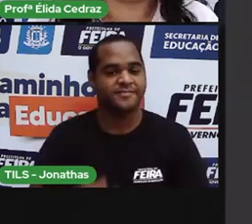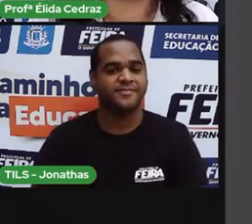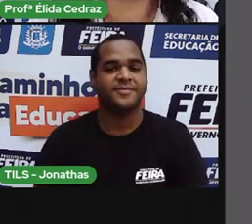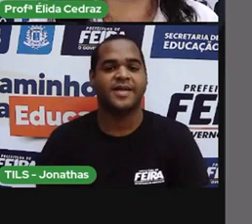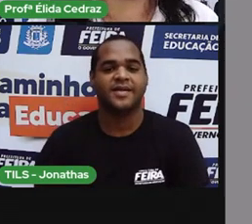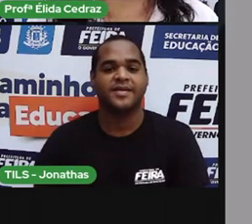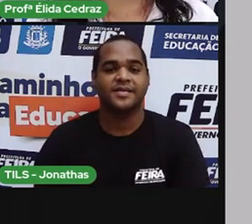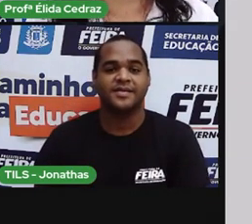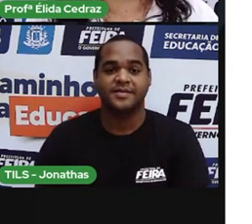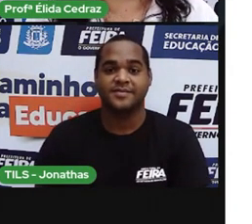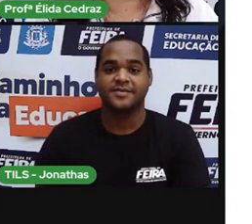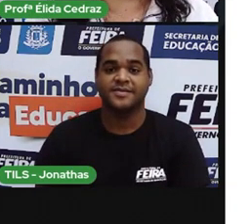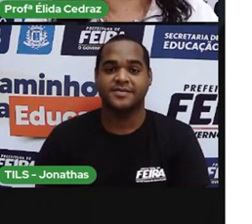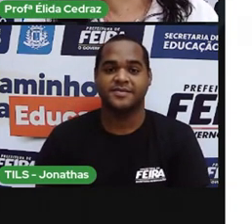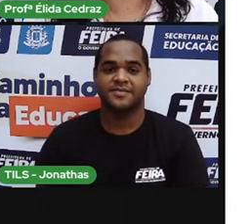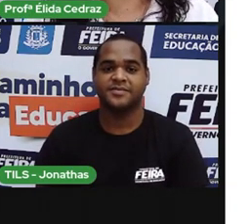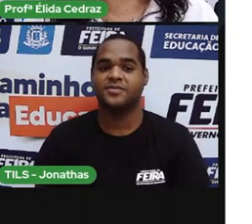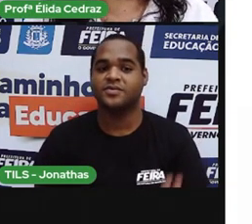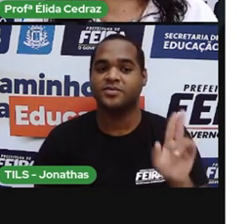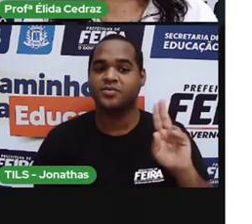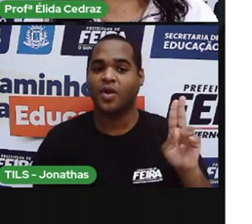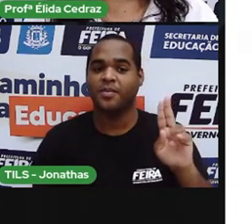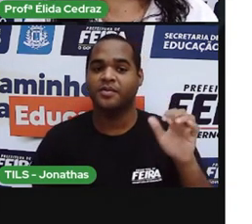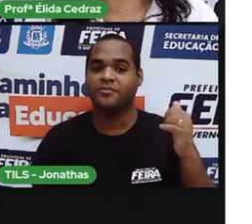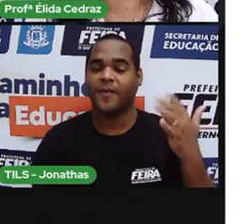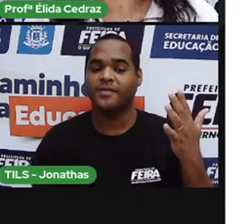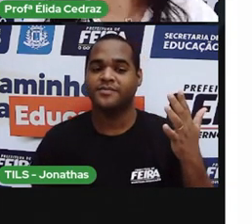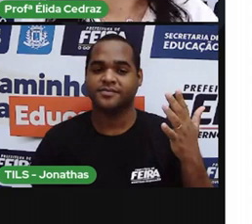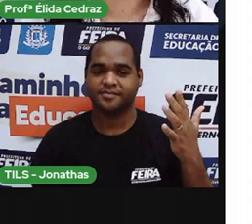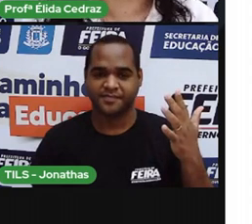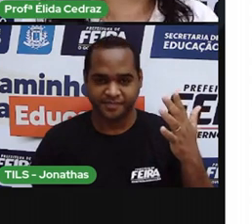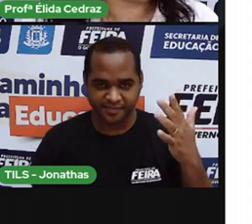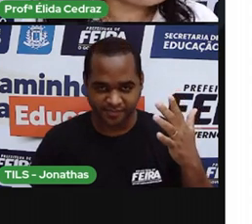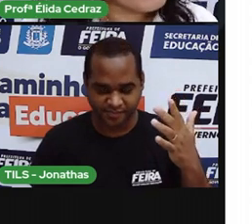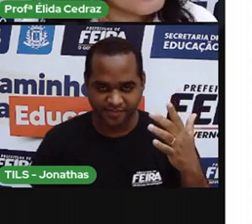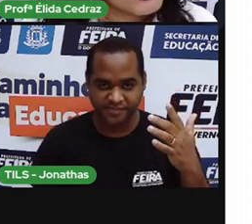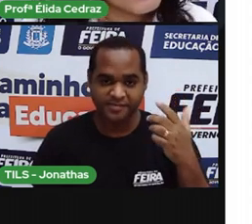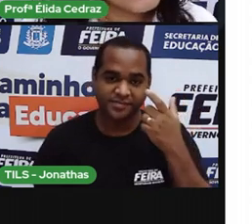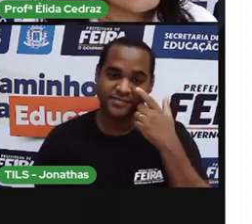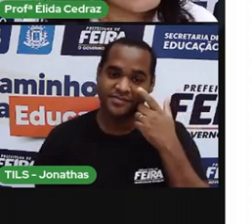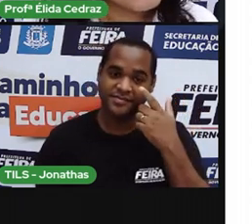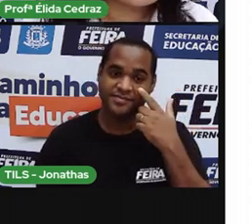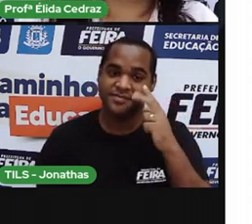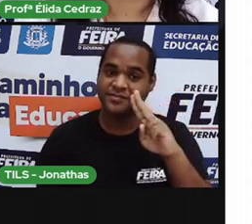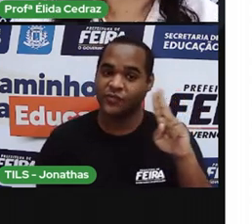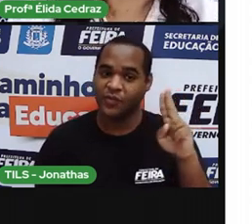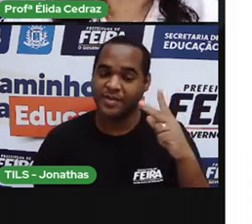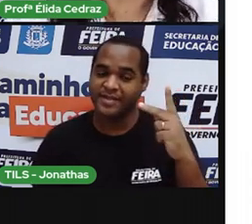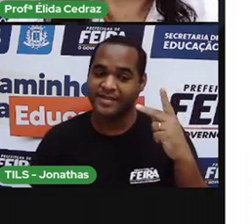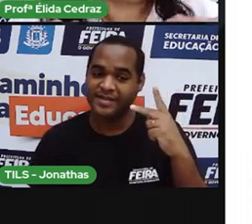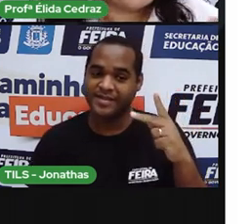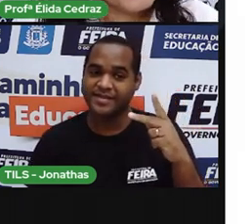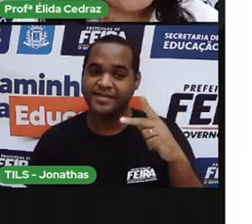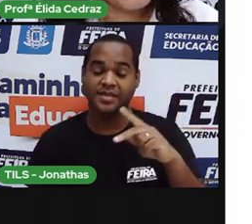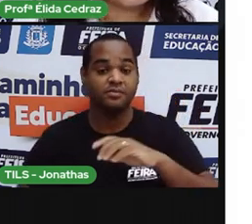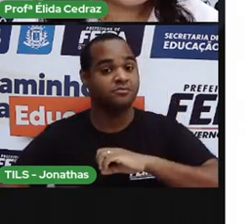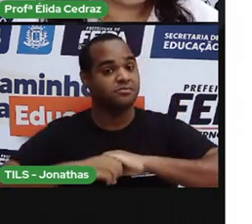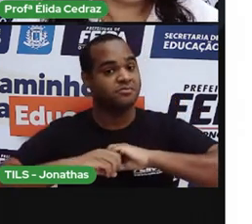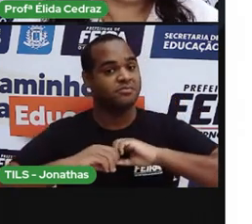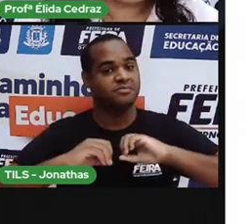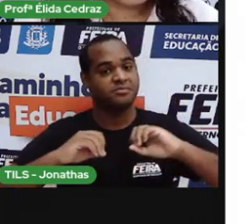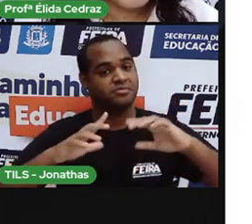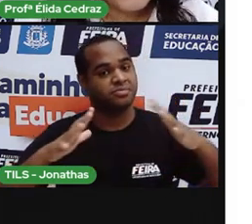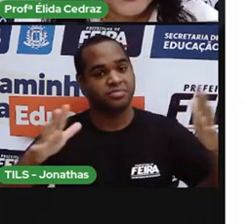só. O título do texto, geralmente, na sua grande